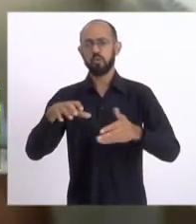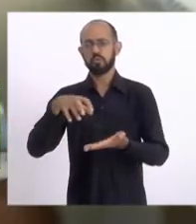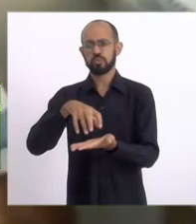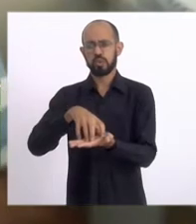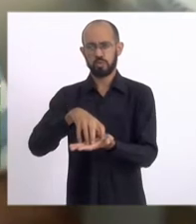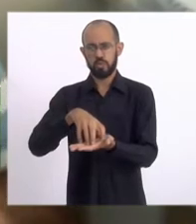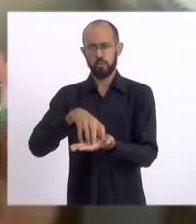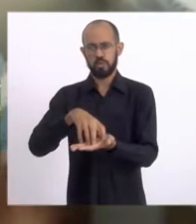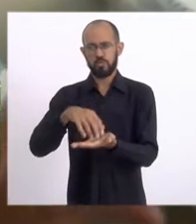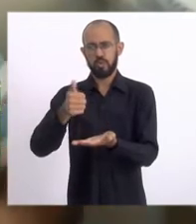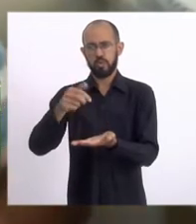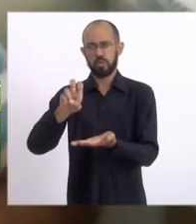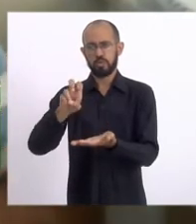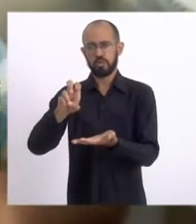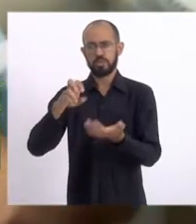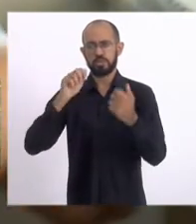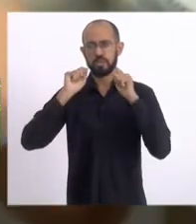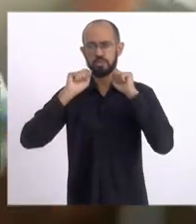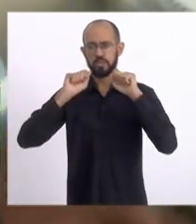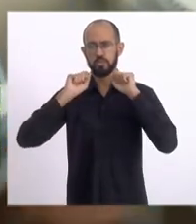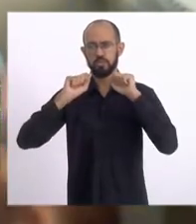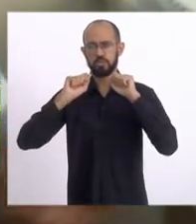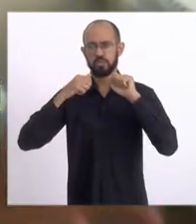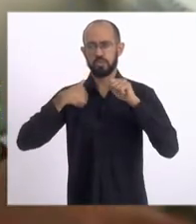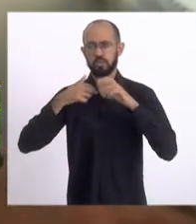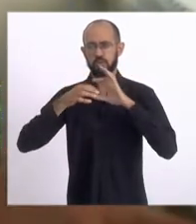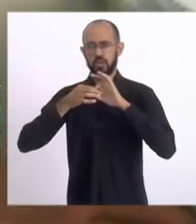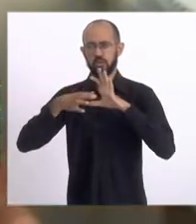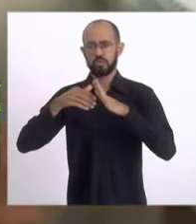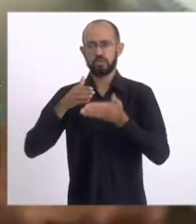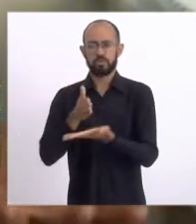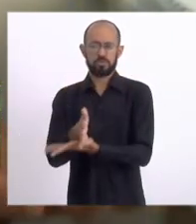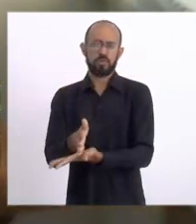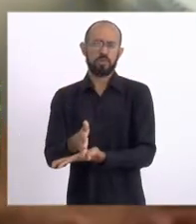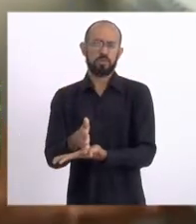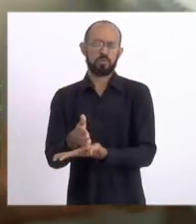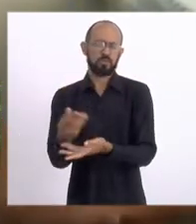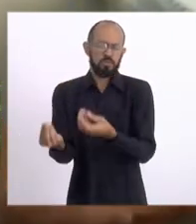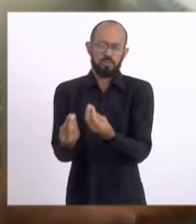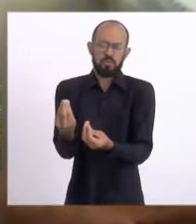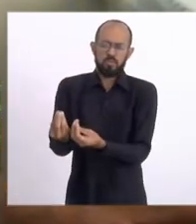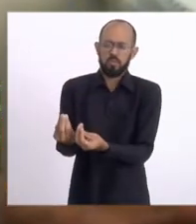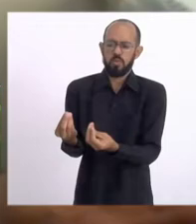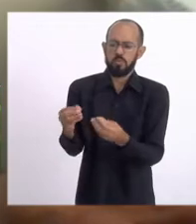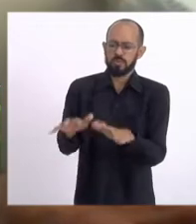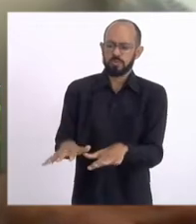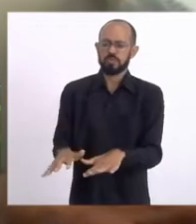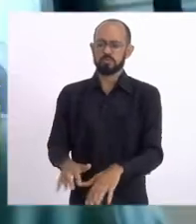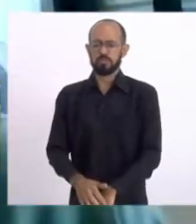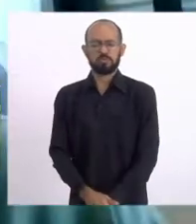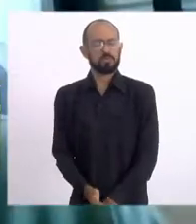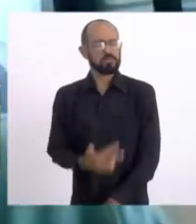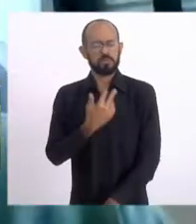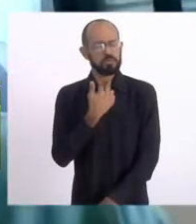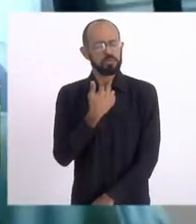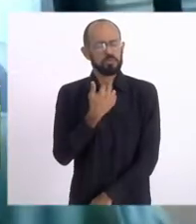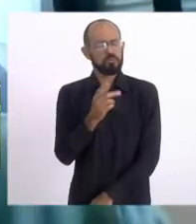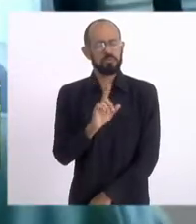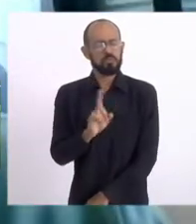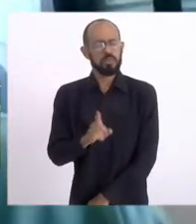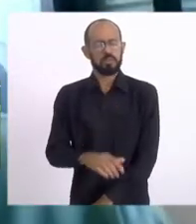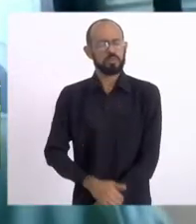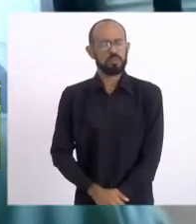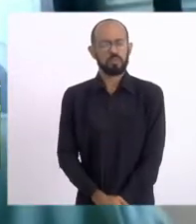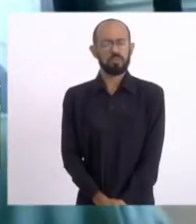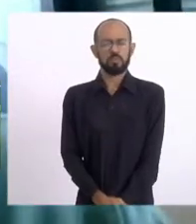15 assessores, eu estou autorizado a entrar? Que história é essa, Lomir? Não pode. Isso